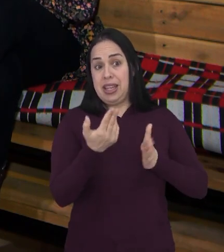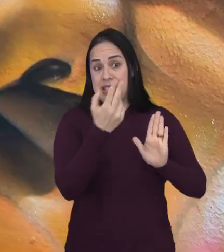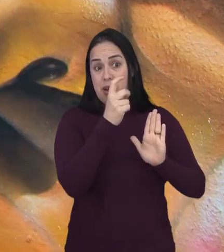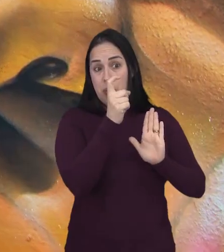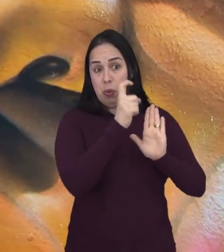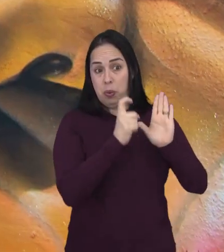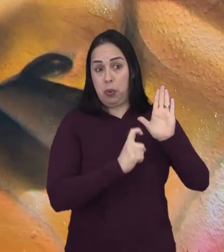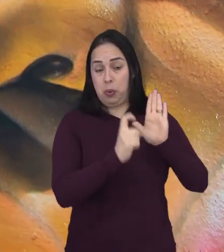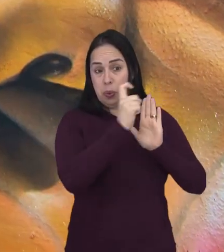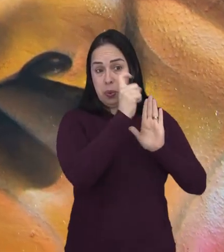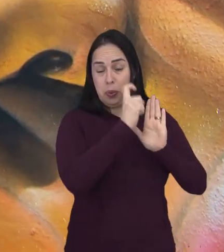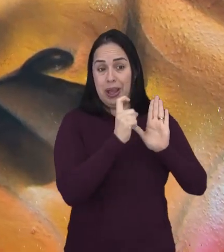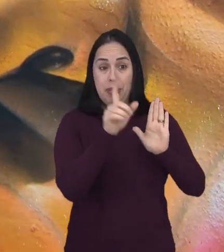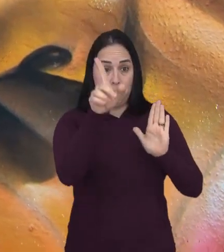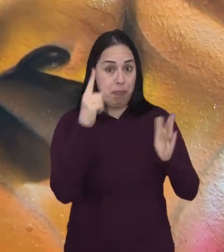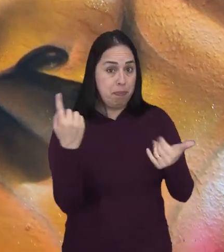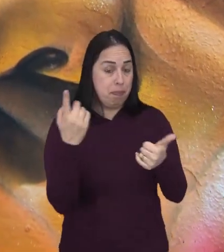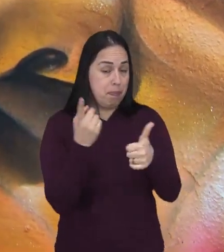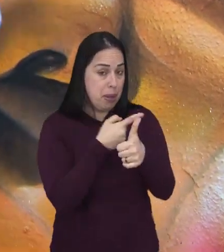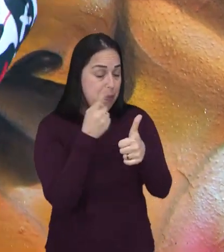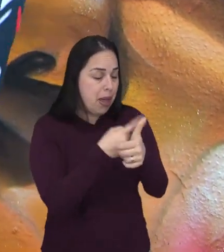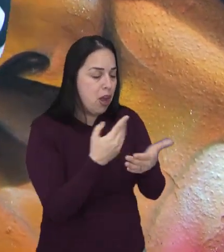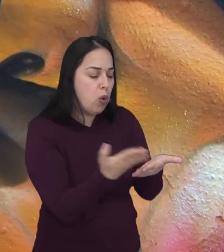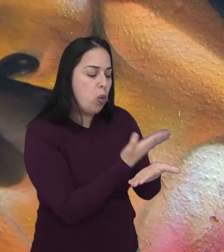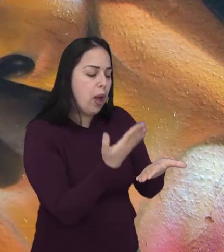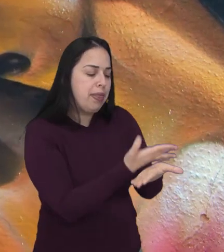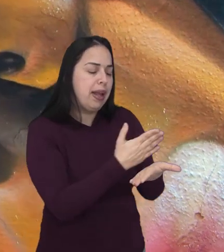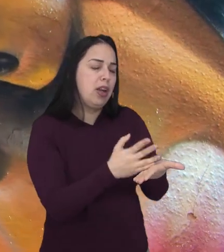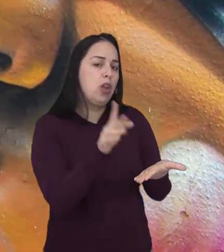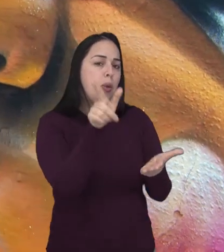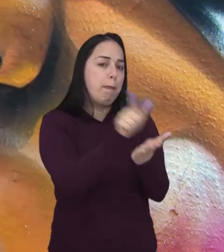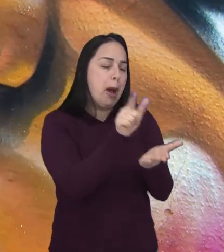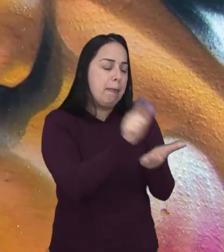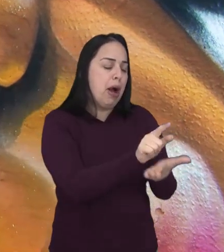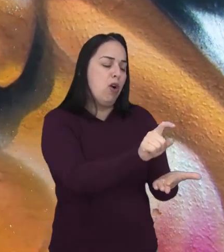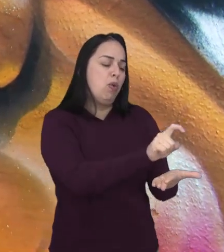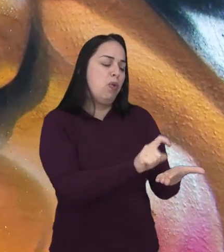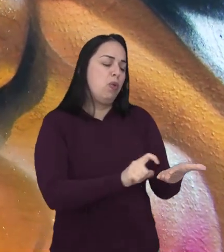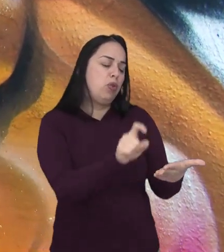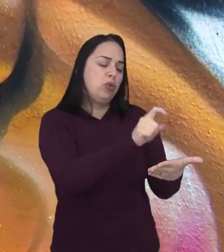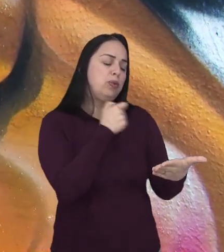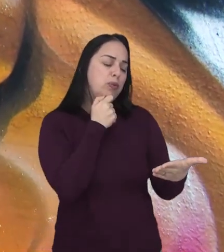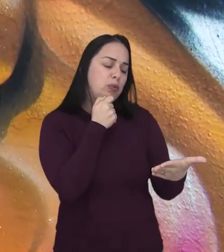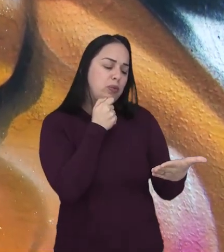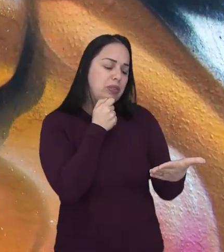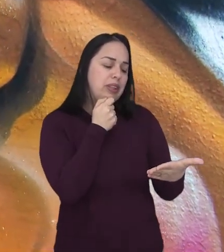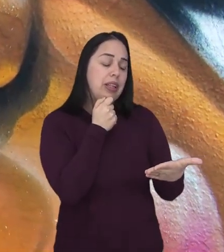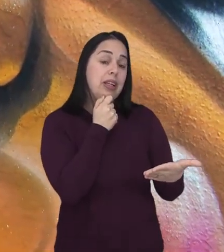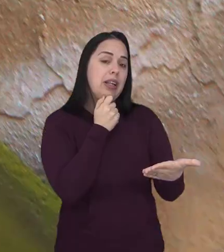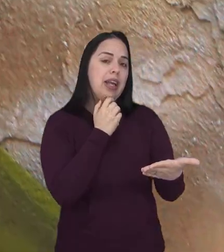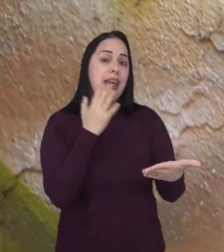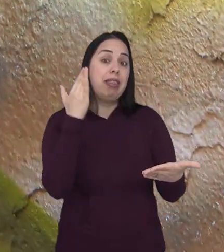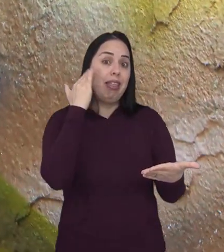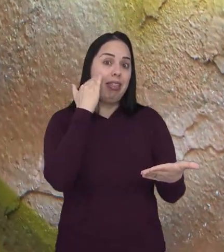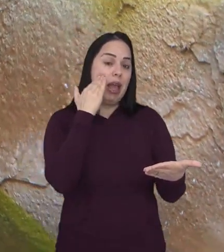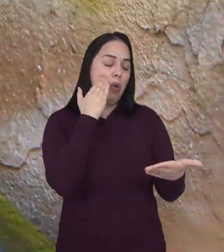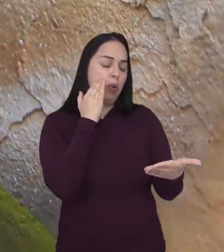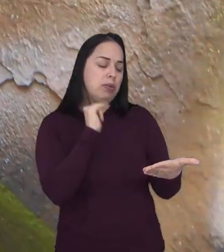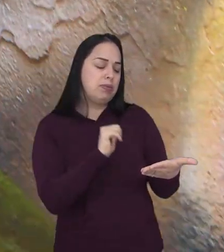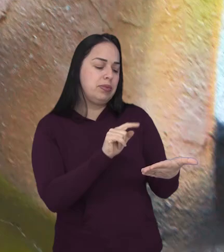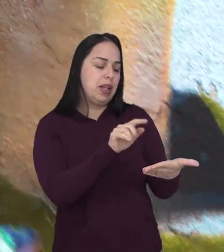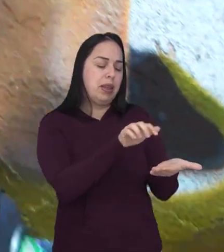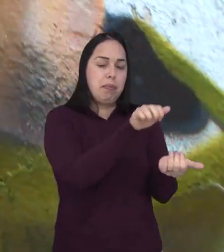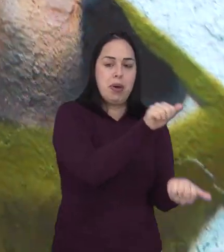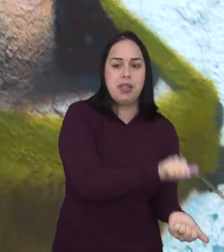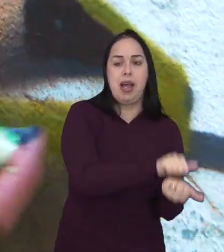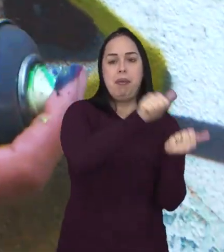bastante no caderno, na folha, pelo menos ter uma certa noção do que vai querer